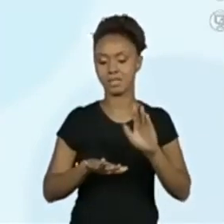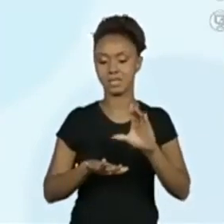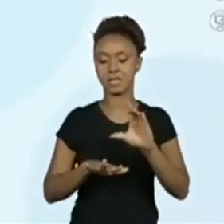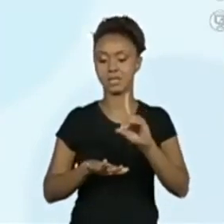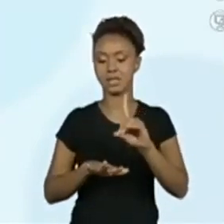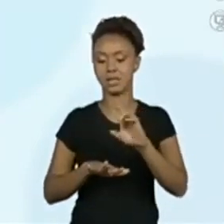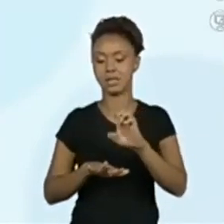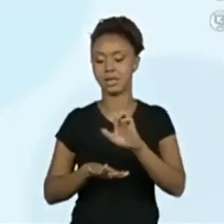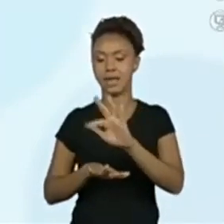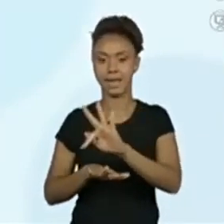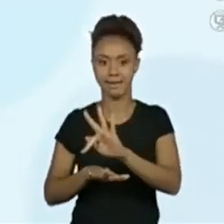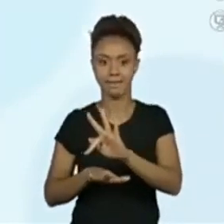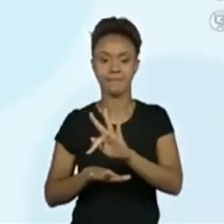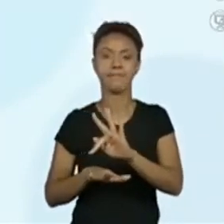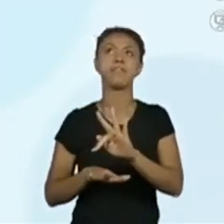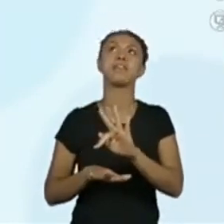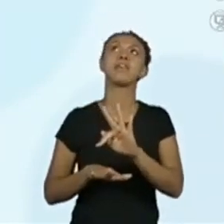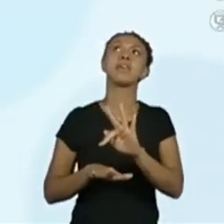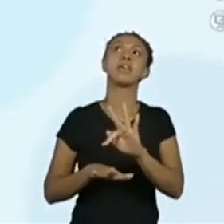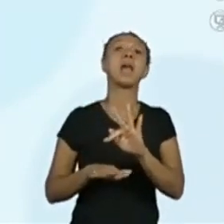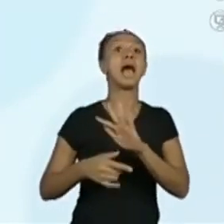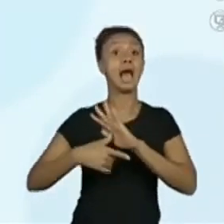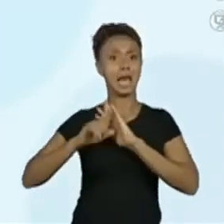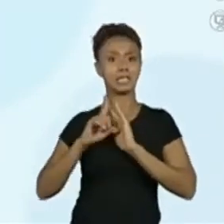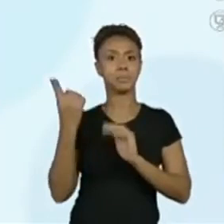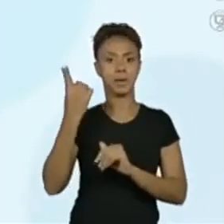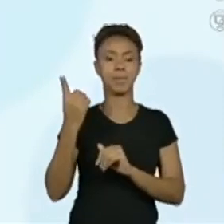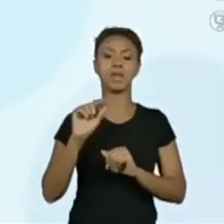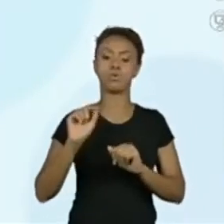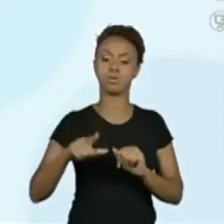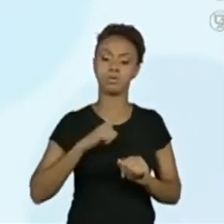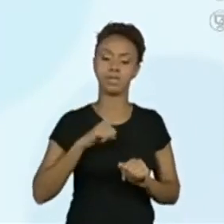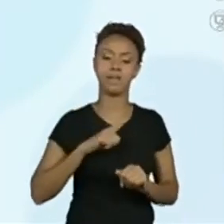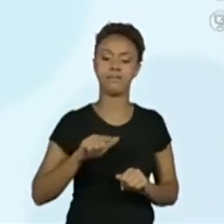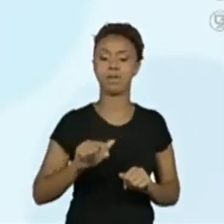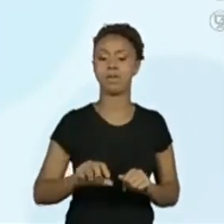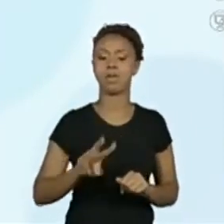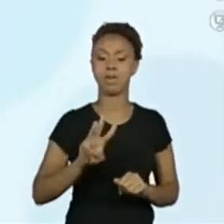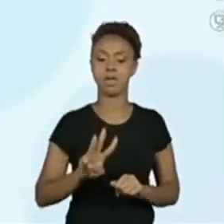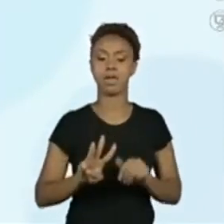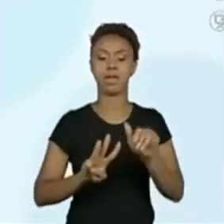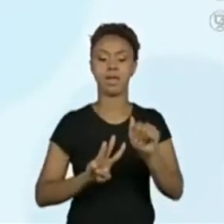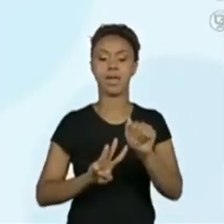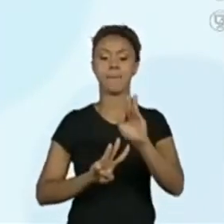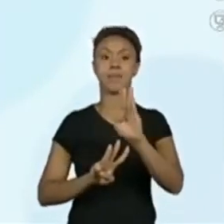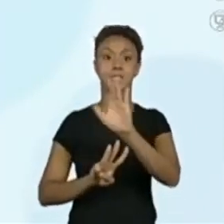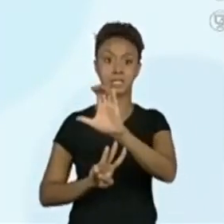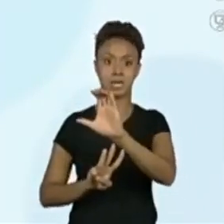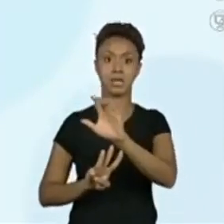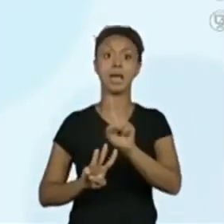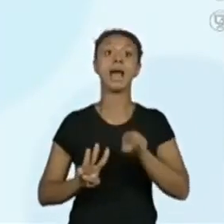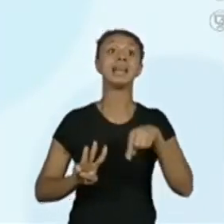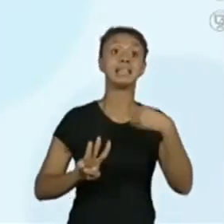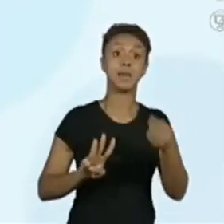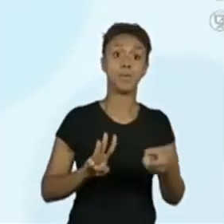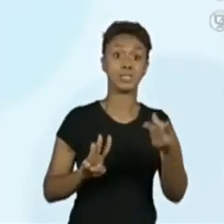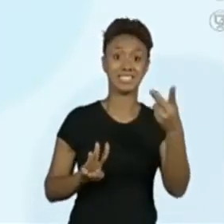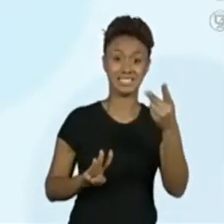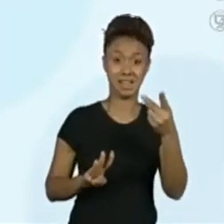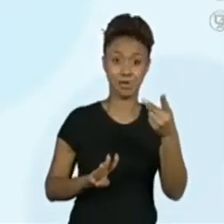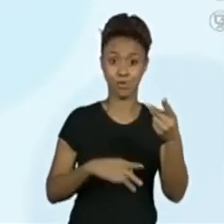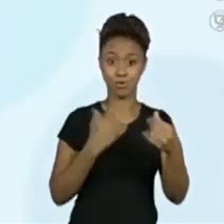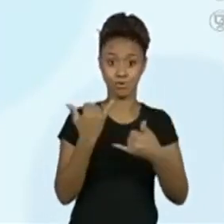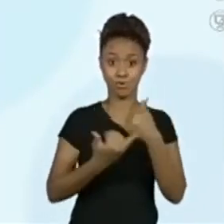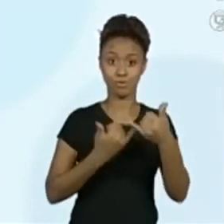a última na primeira rodada foi o C. E depois, na segunda rodada, foi a letra F. Isso, professor? Isso.